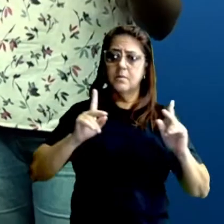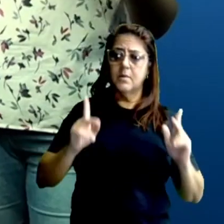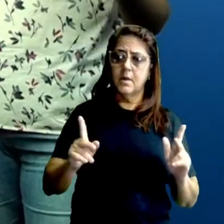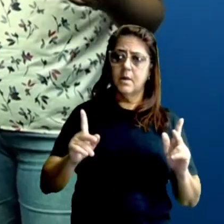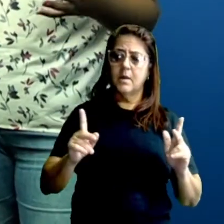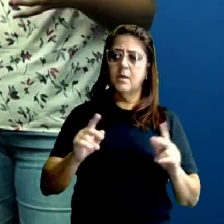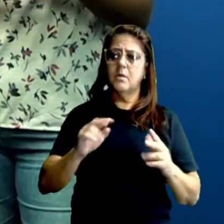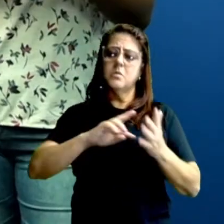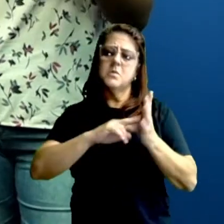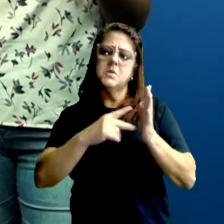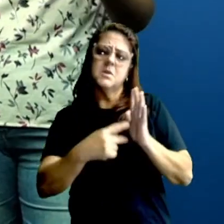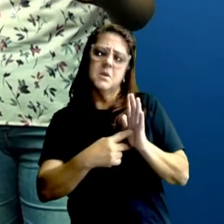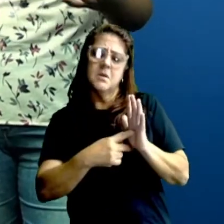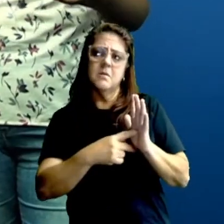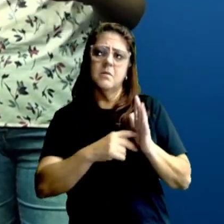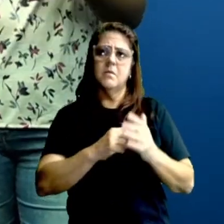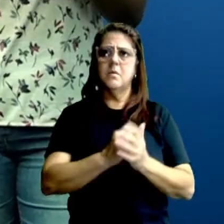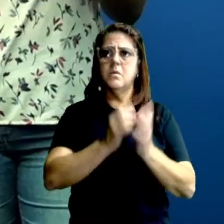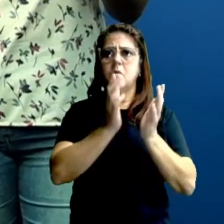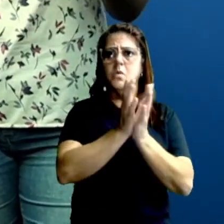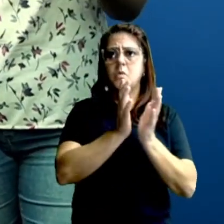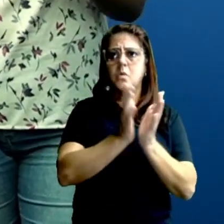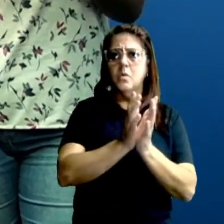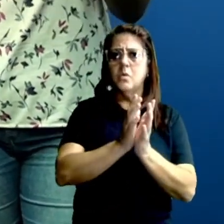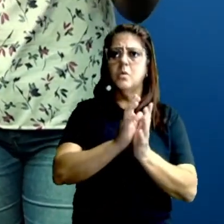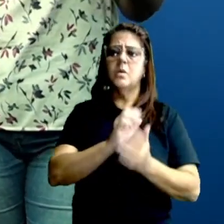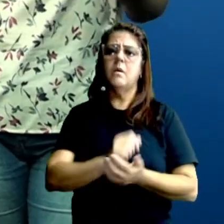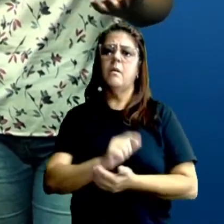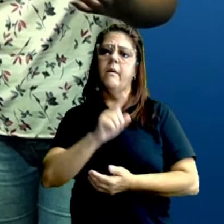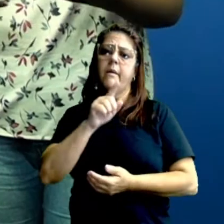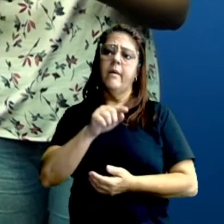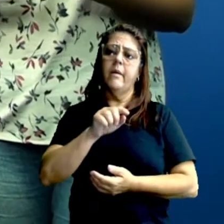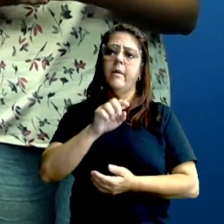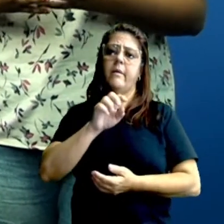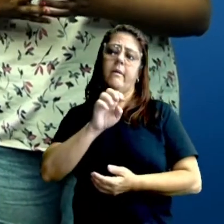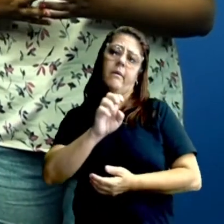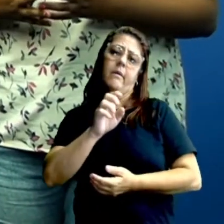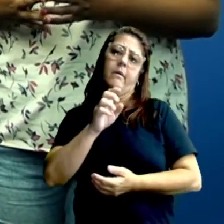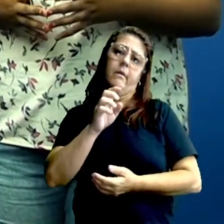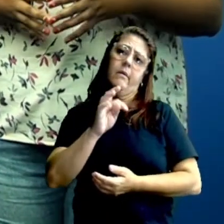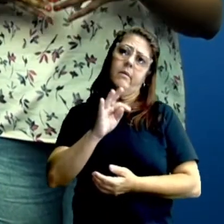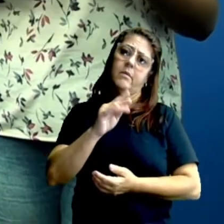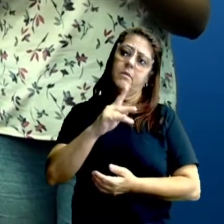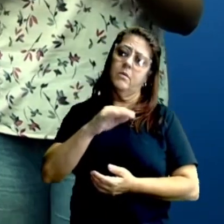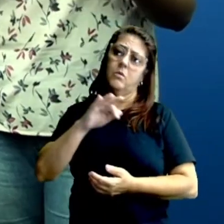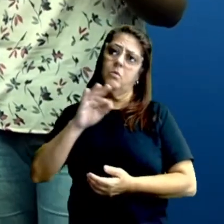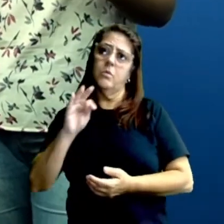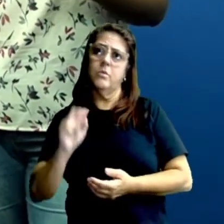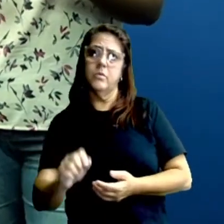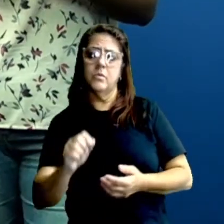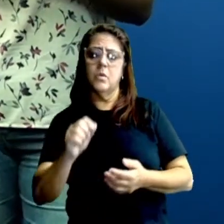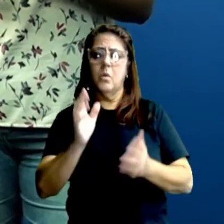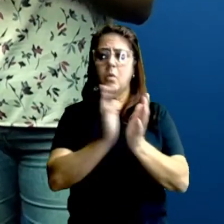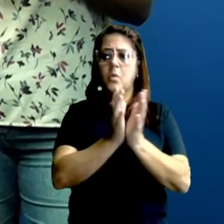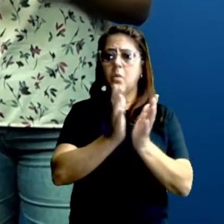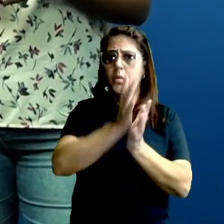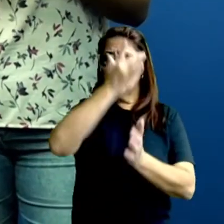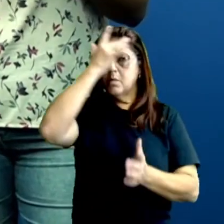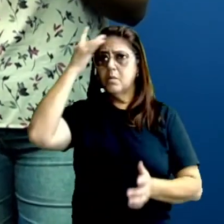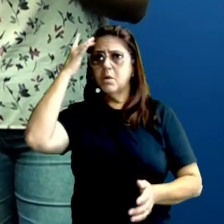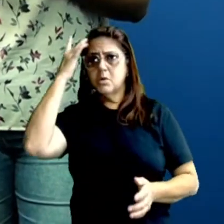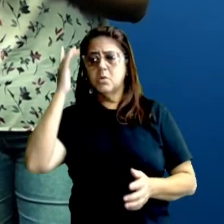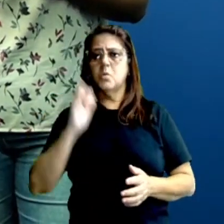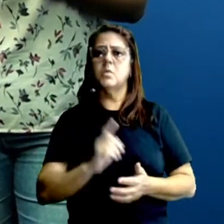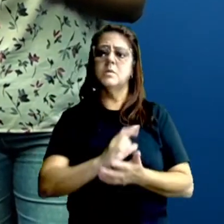e o que significa grupos étnicos grupos étnicos ou etnia O que é isso é um grupo de pessoas que